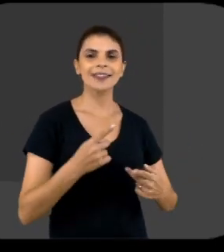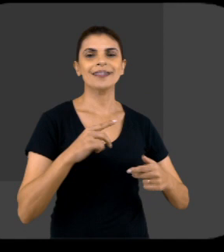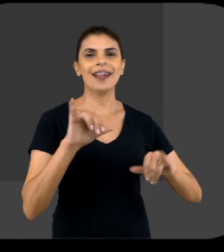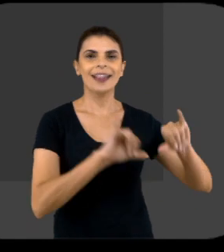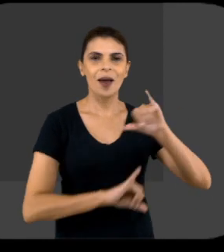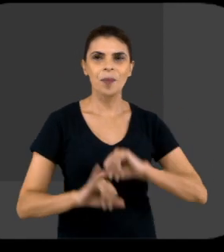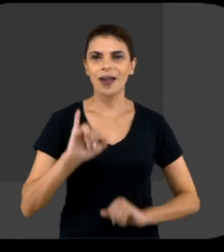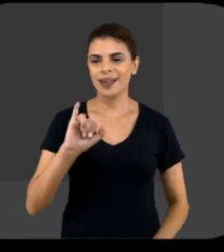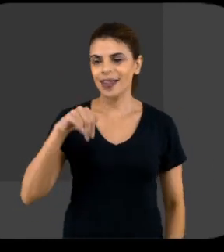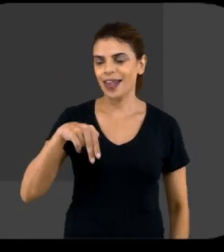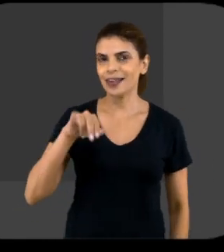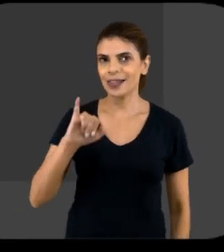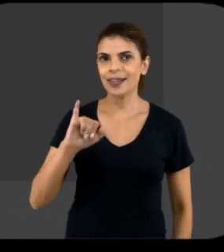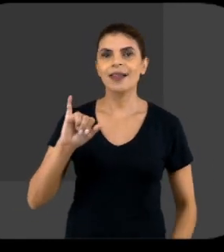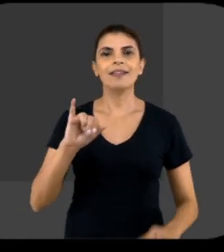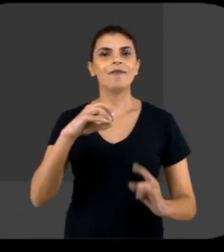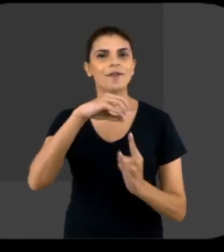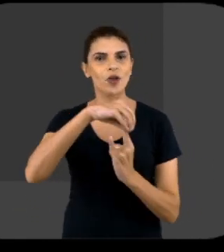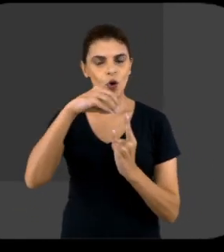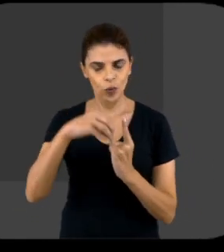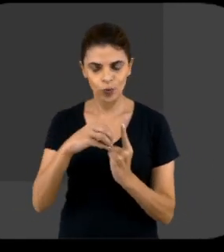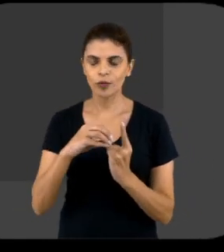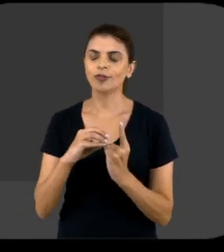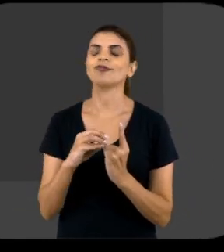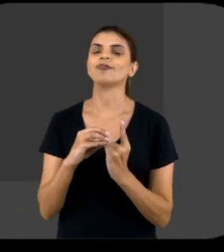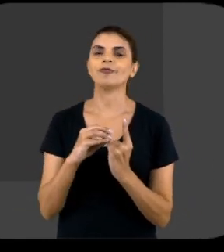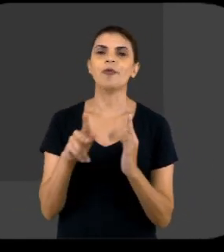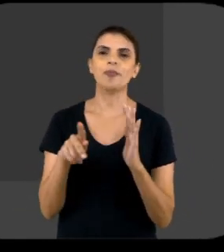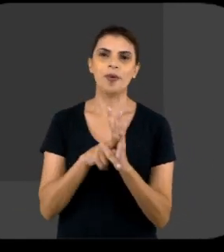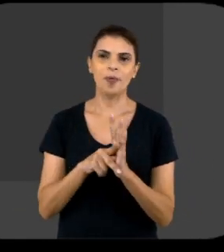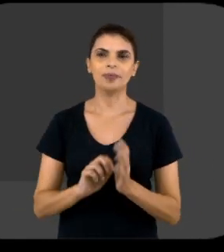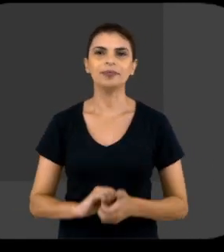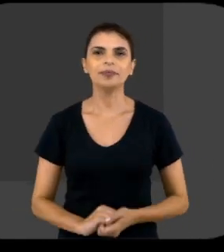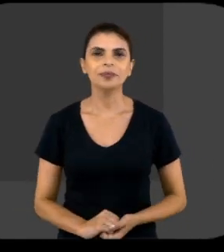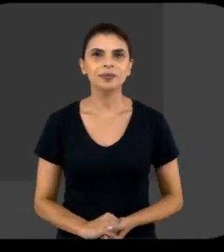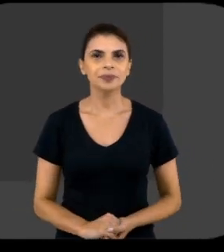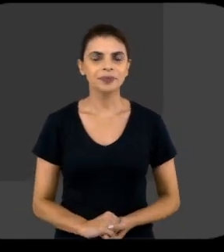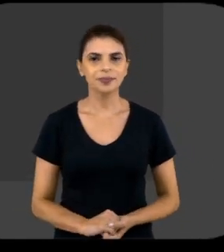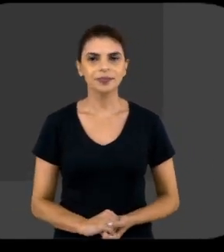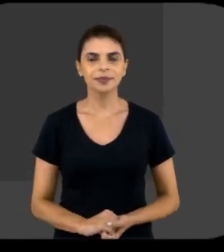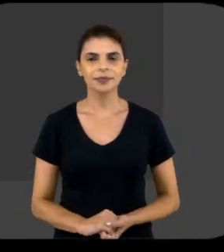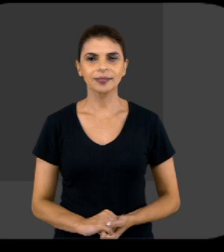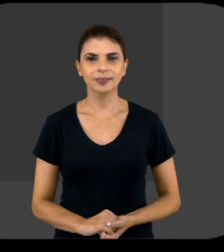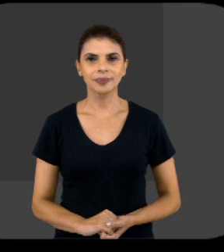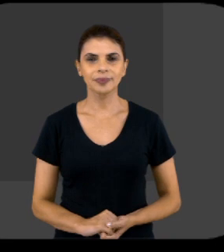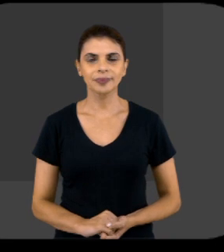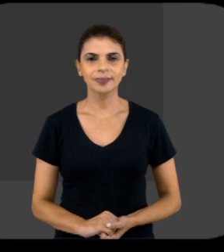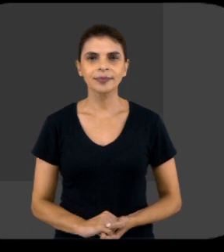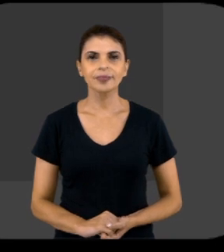os laboratórios do INE e da Fiocruz como um todo também.